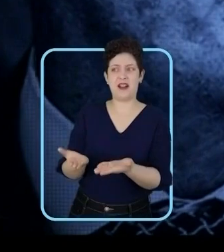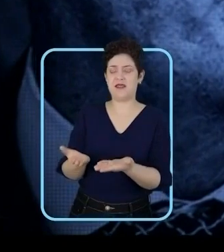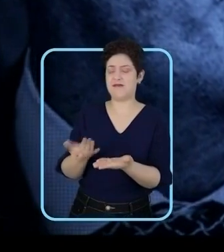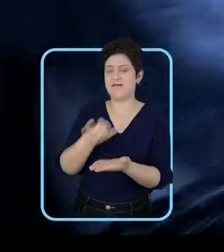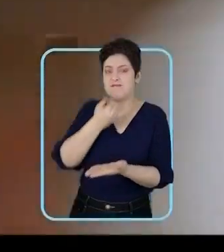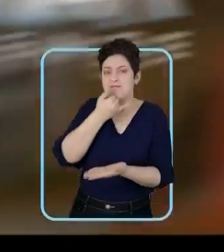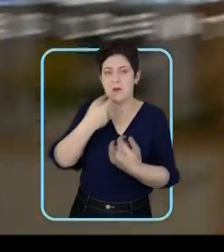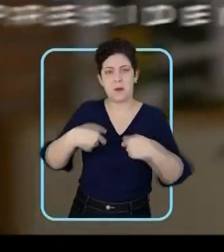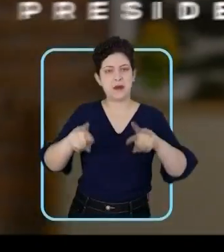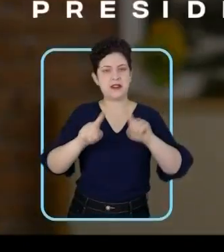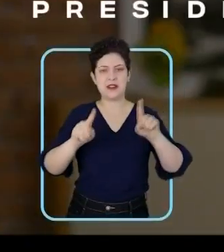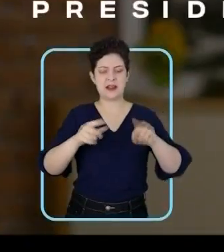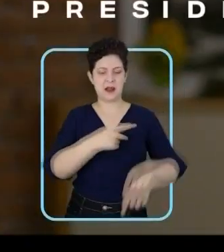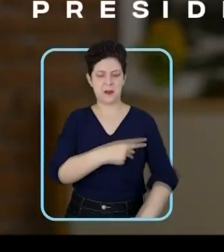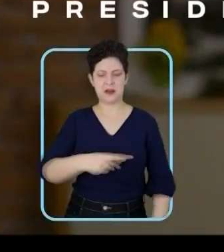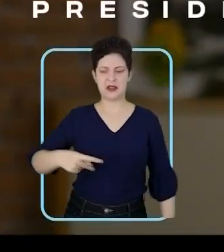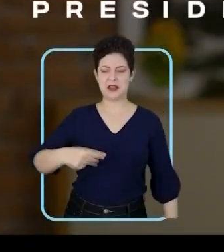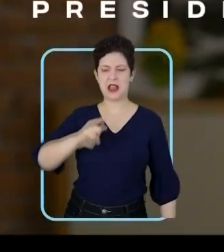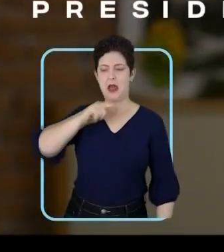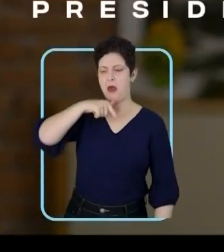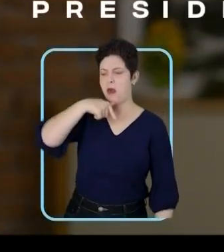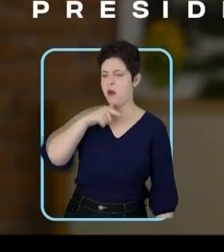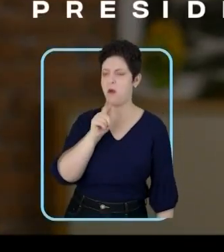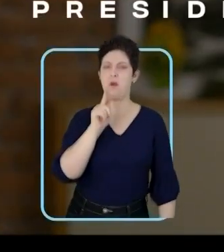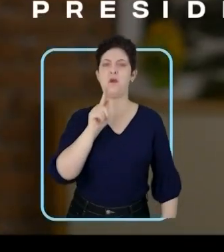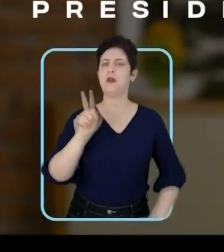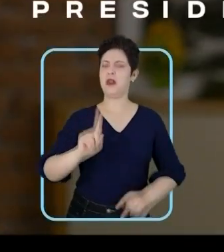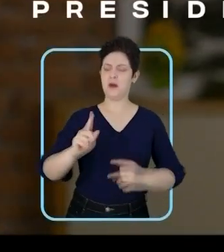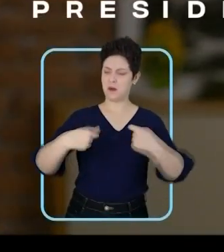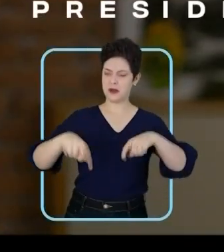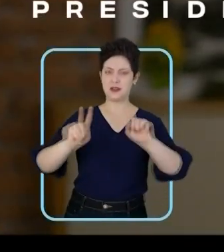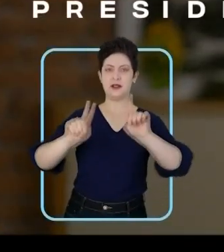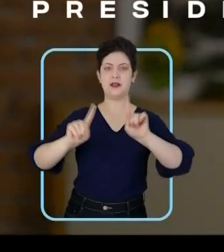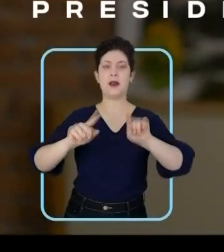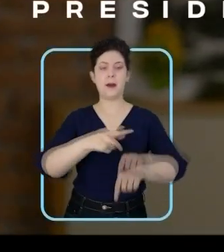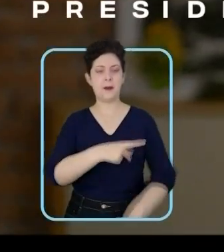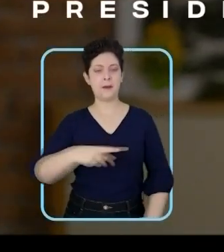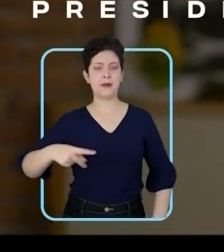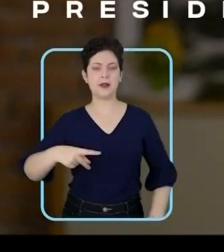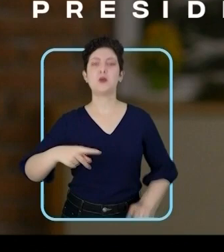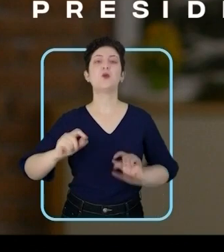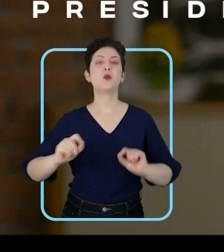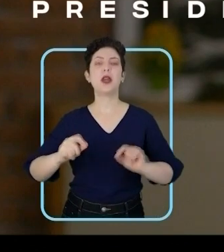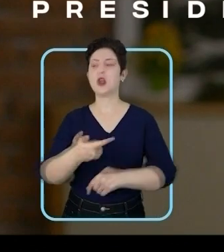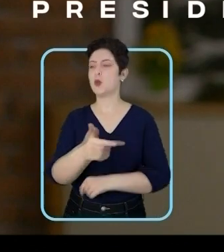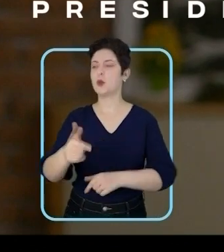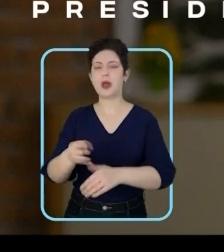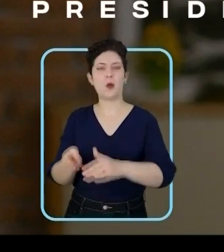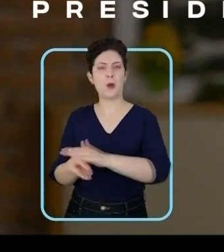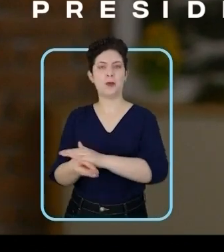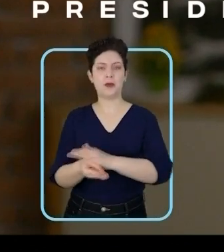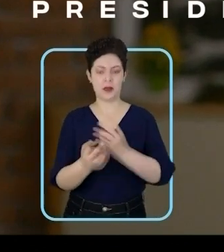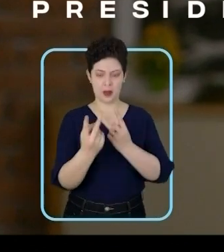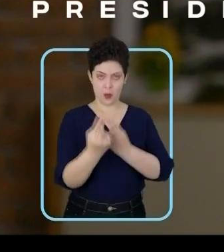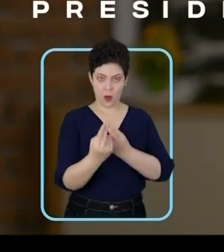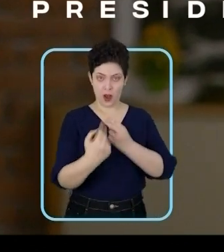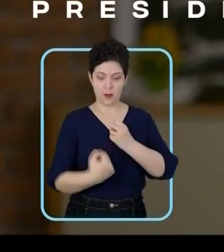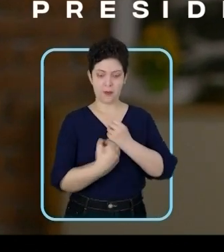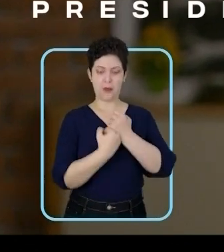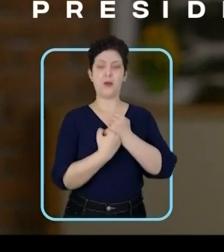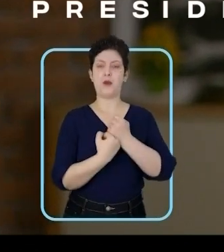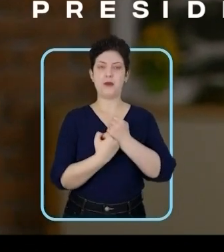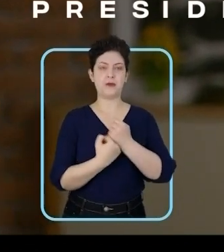família. Nós não precisamos de um presidente imbrochável. Nós precisamos de um presidente incorruptível. Se você é como